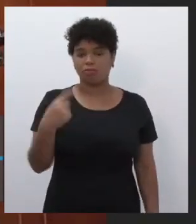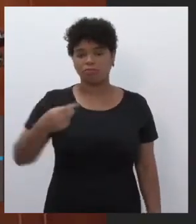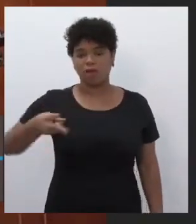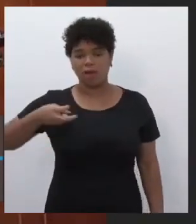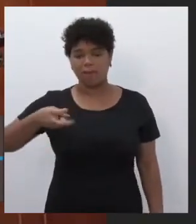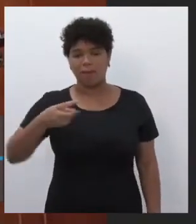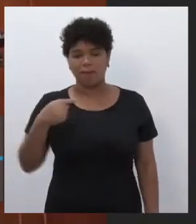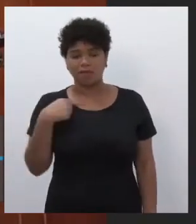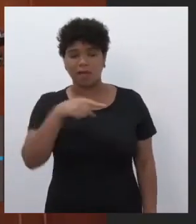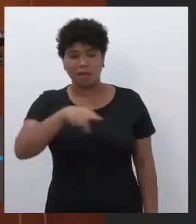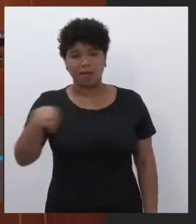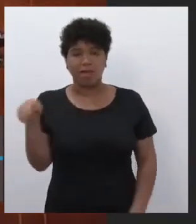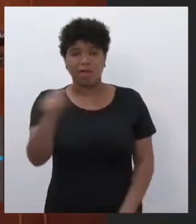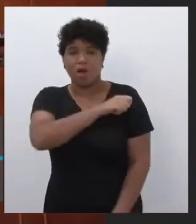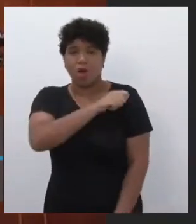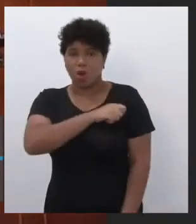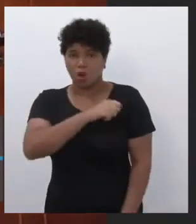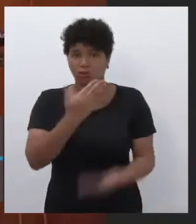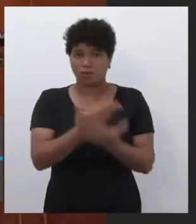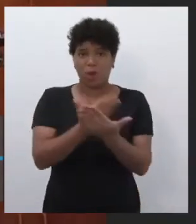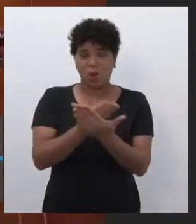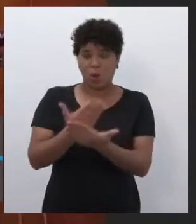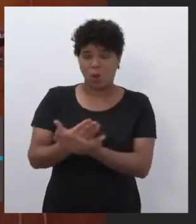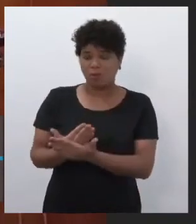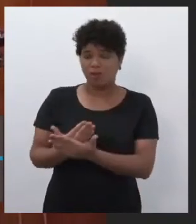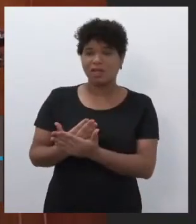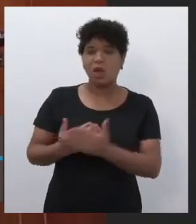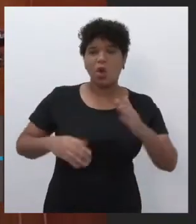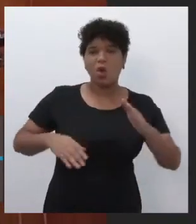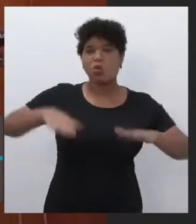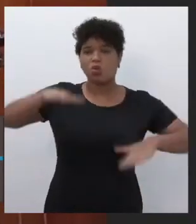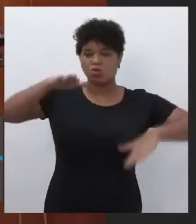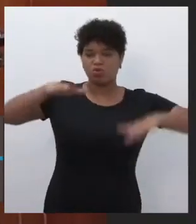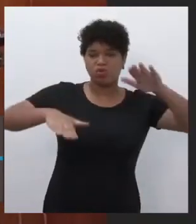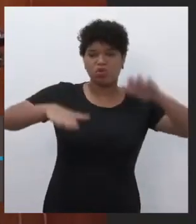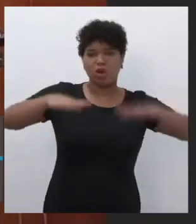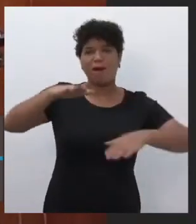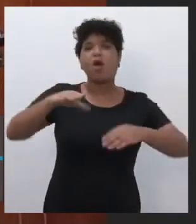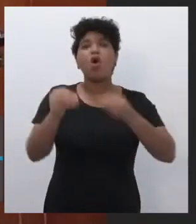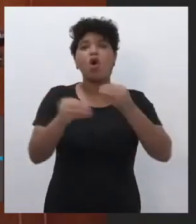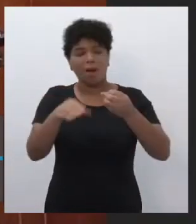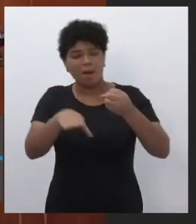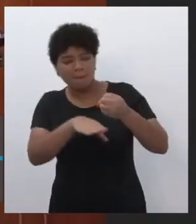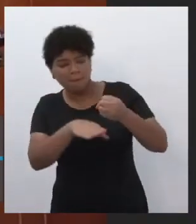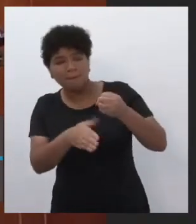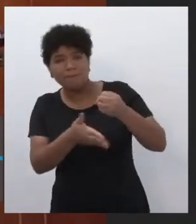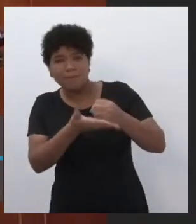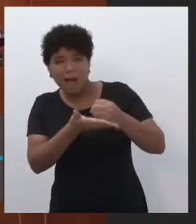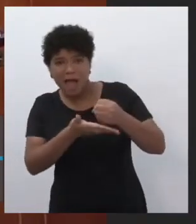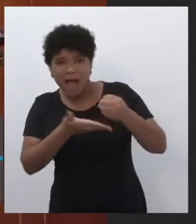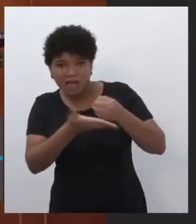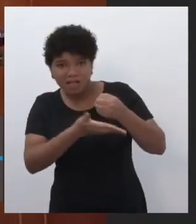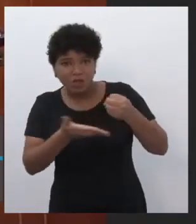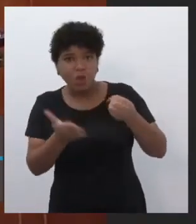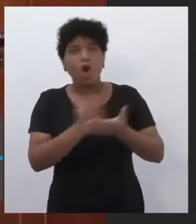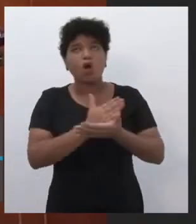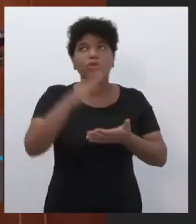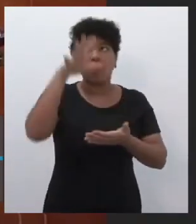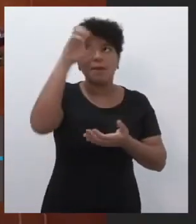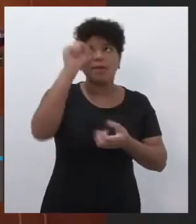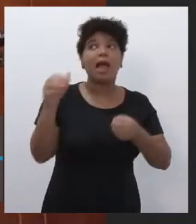que os estudantes, eles estão em diversos níveis de aprendizagem, e o domínio de sistema de escrita é estruturante para o desenvolvimento das